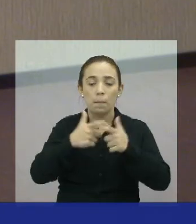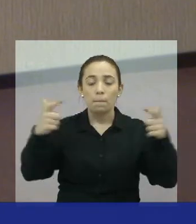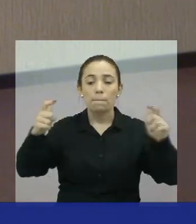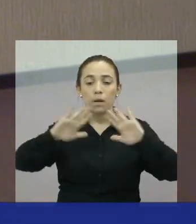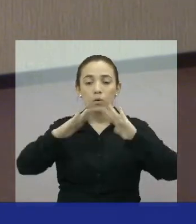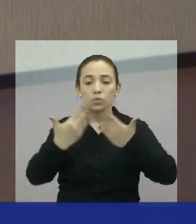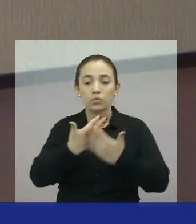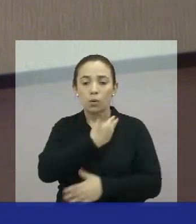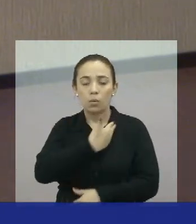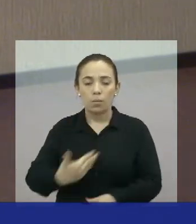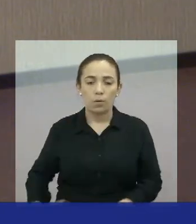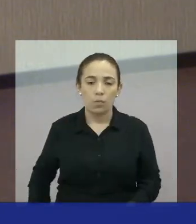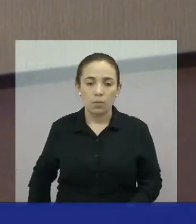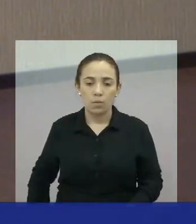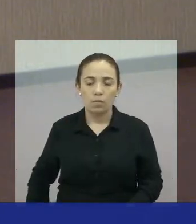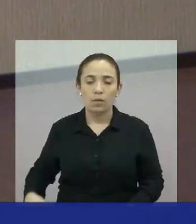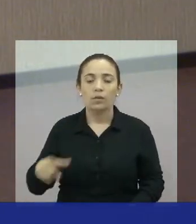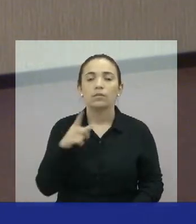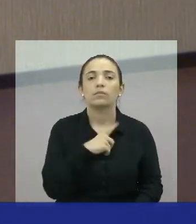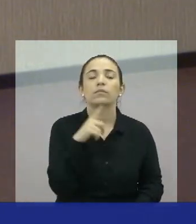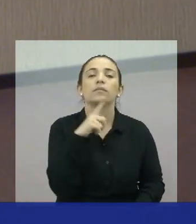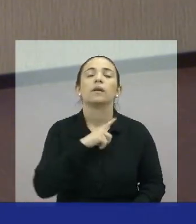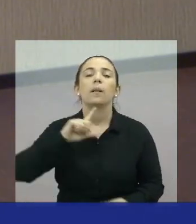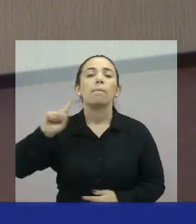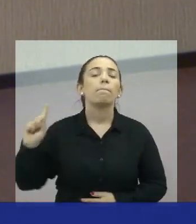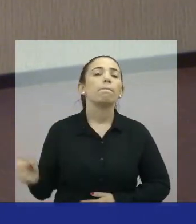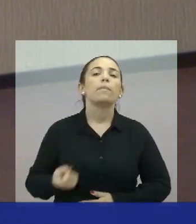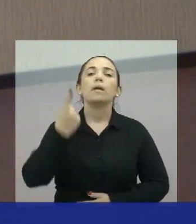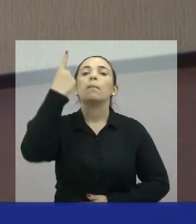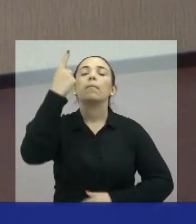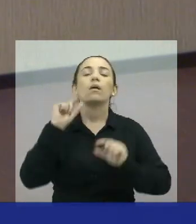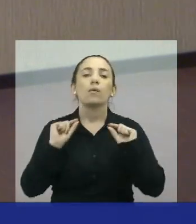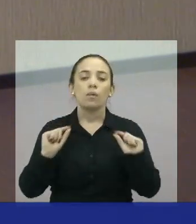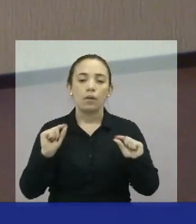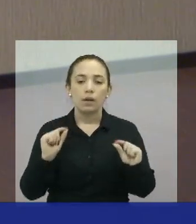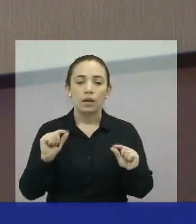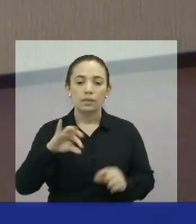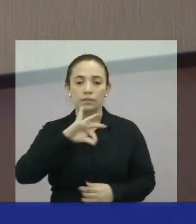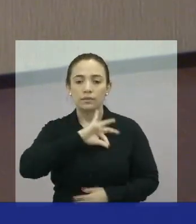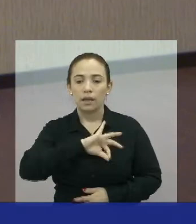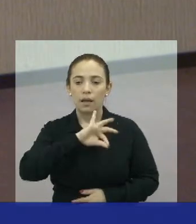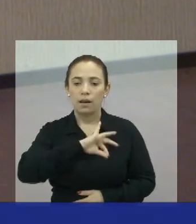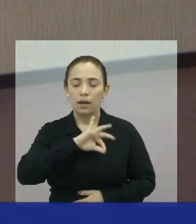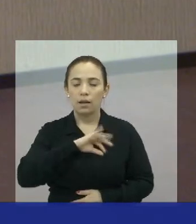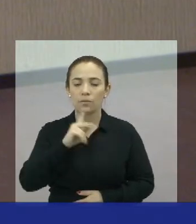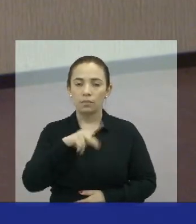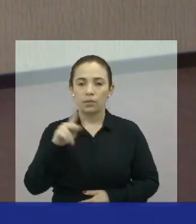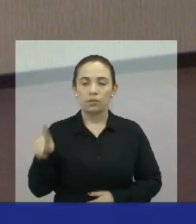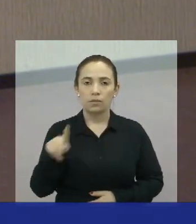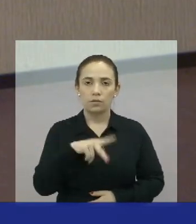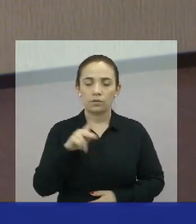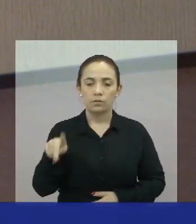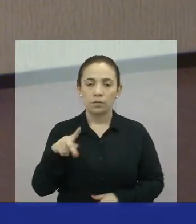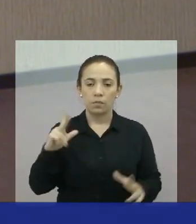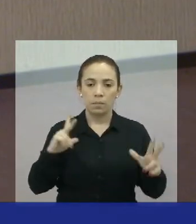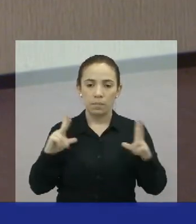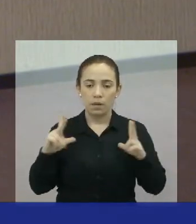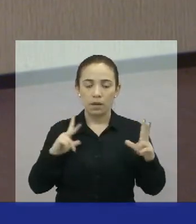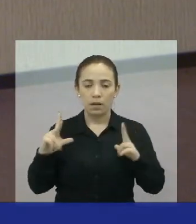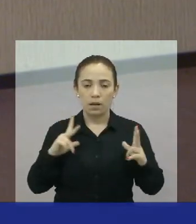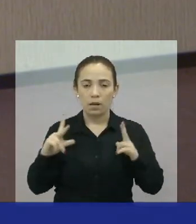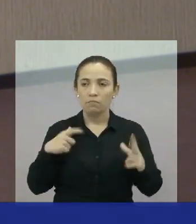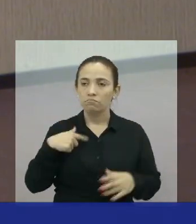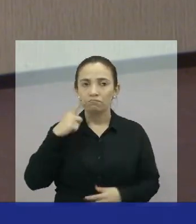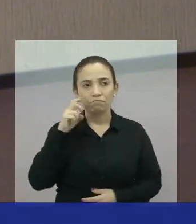escolas públicas, a primeira coisa que eu vejo, gente, são os salários das professoras particulares,